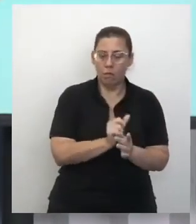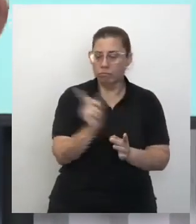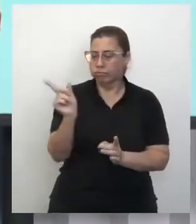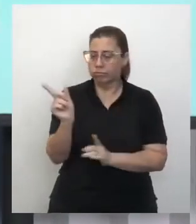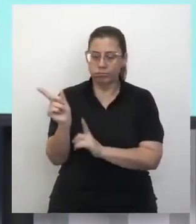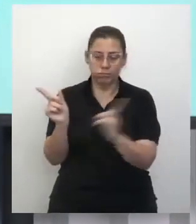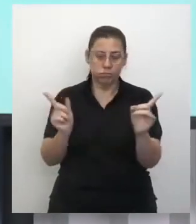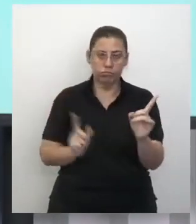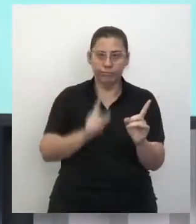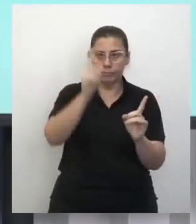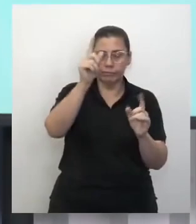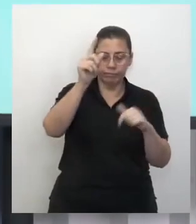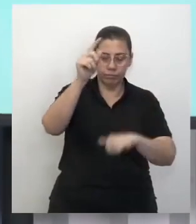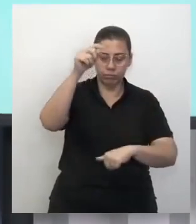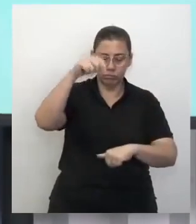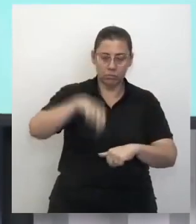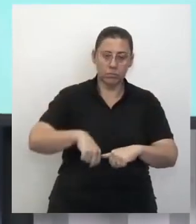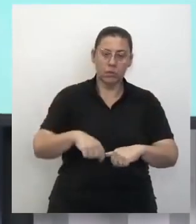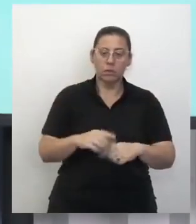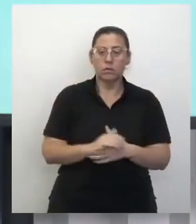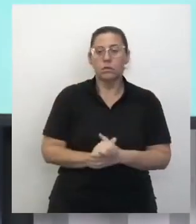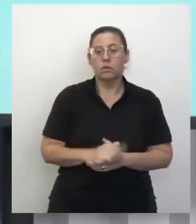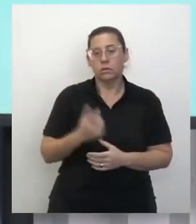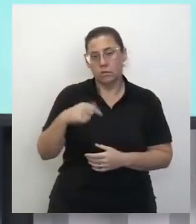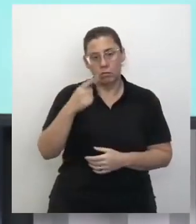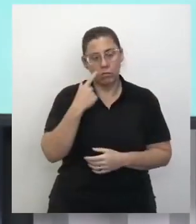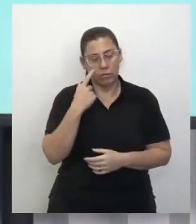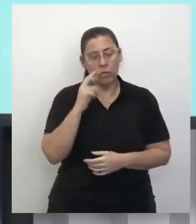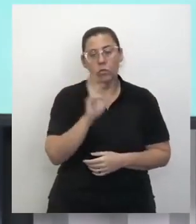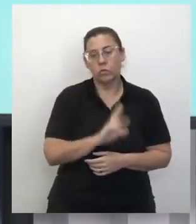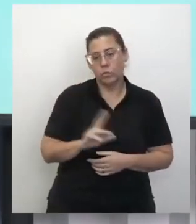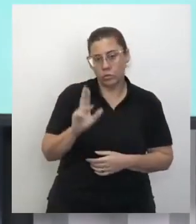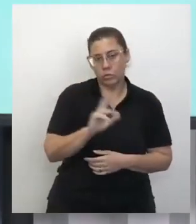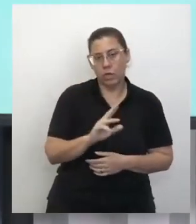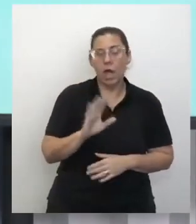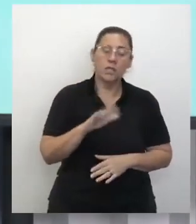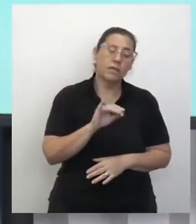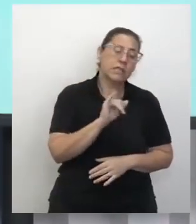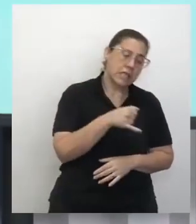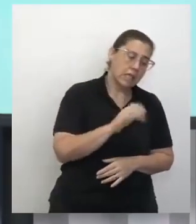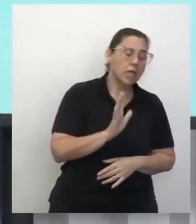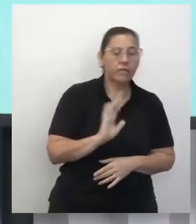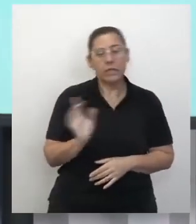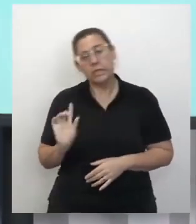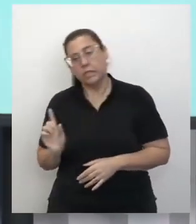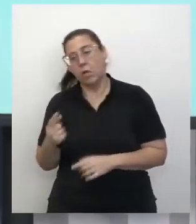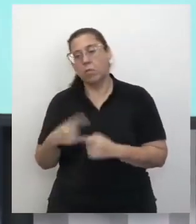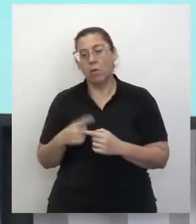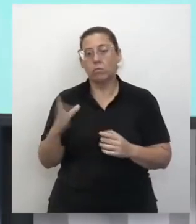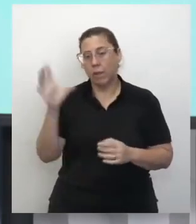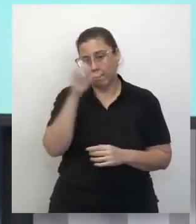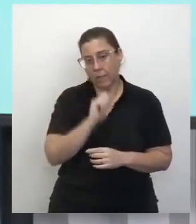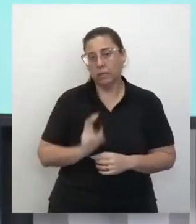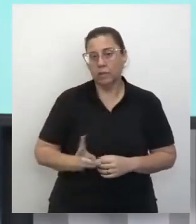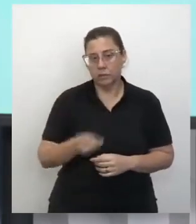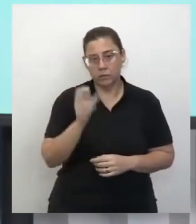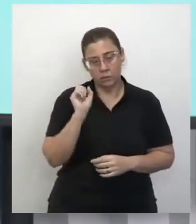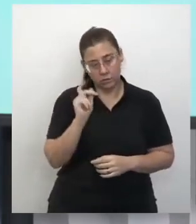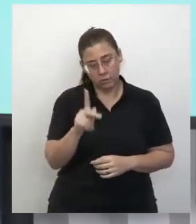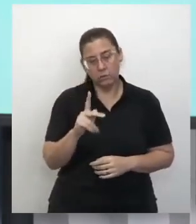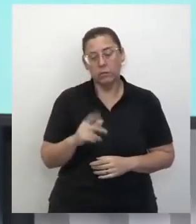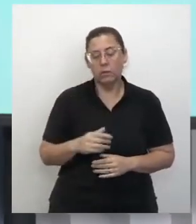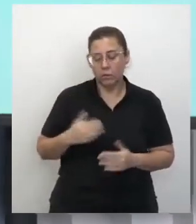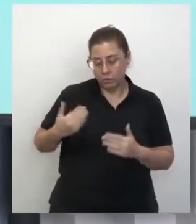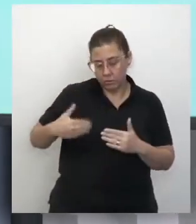dizer, com uma reta inteira, e assim vai. Nós vamos, ora, usar com e horas vamos usar sem, porque é como está no Aprender Sempre, tá bom? Nós vamos